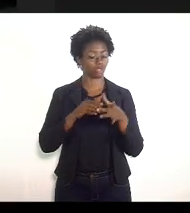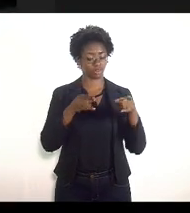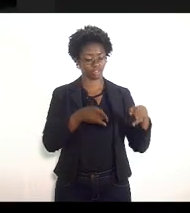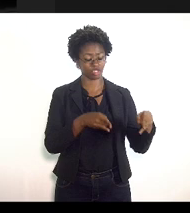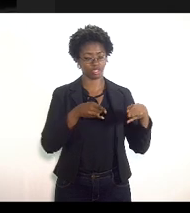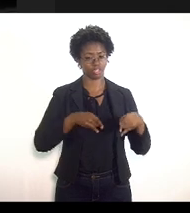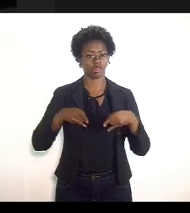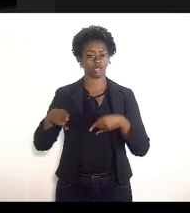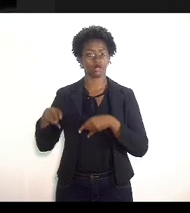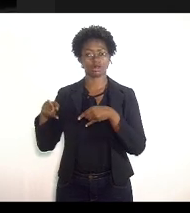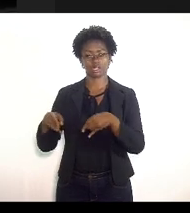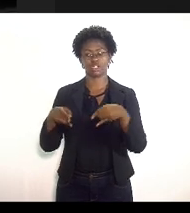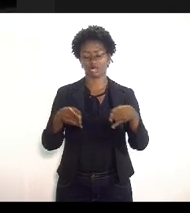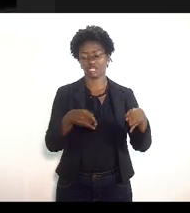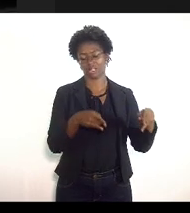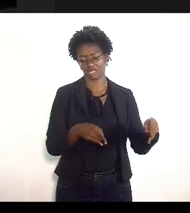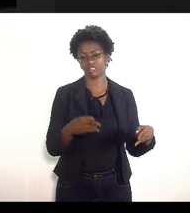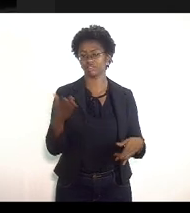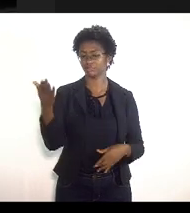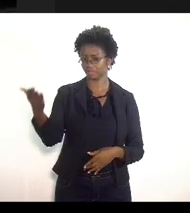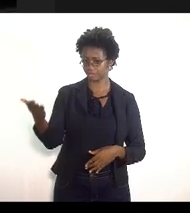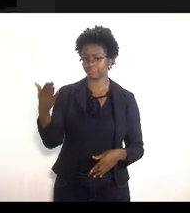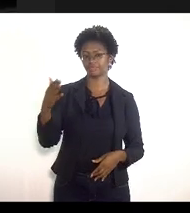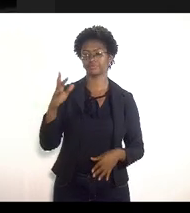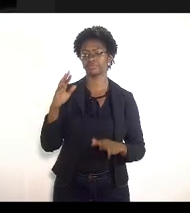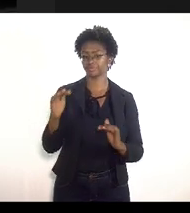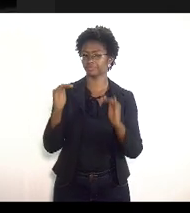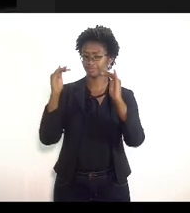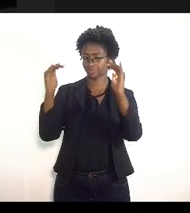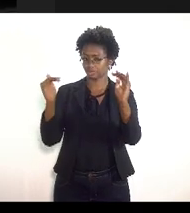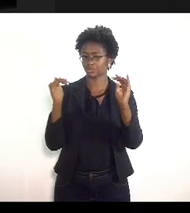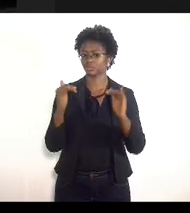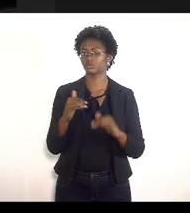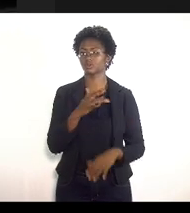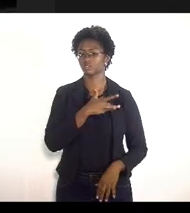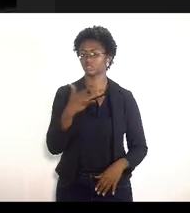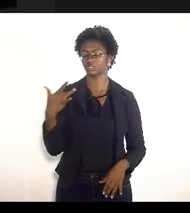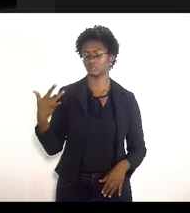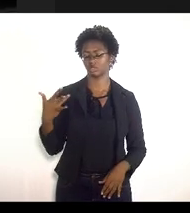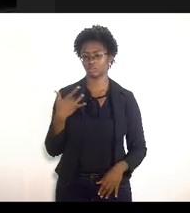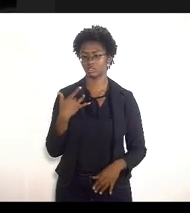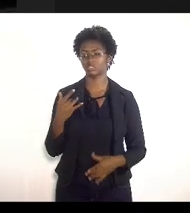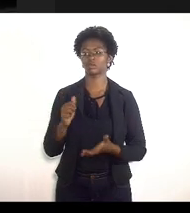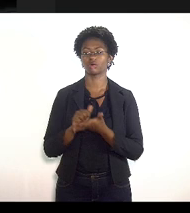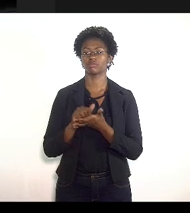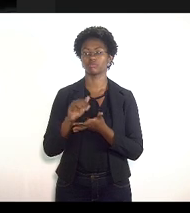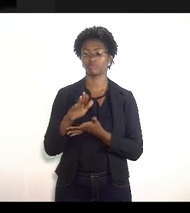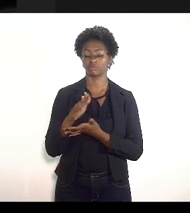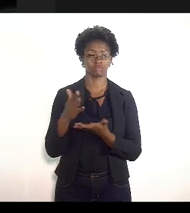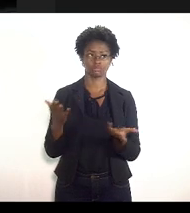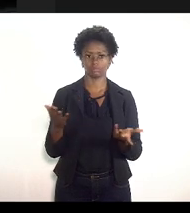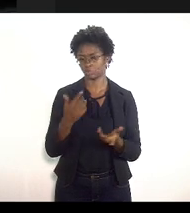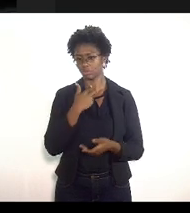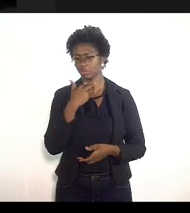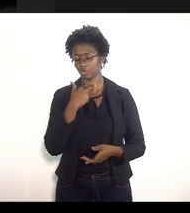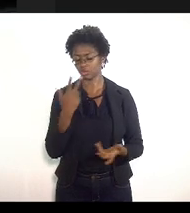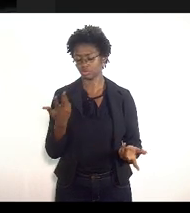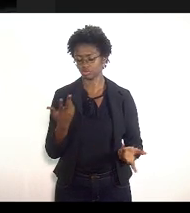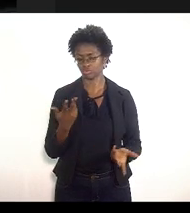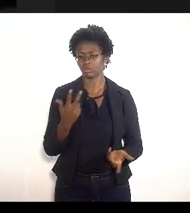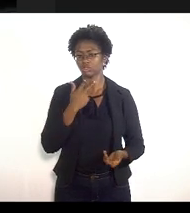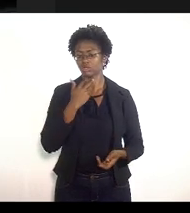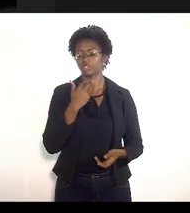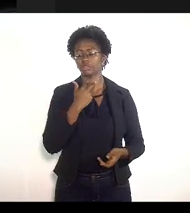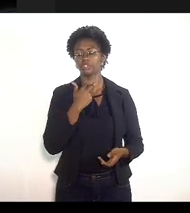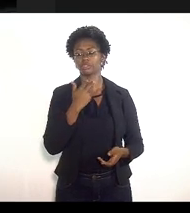senhor superintendente do Ministério da Saúde declarar que estava fora de cogitação a estadualização